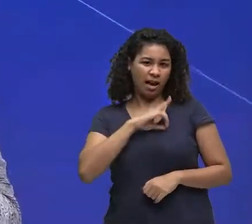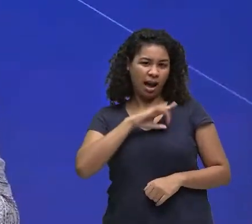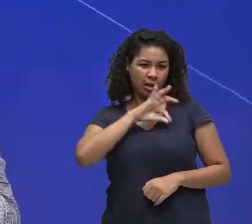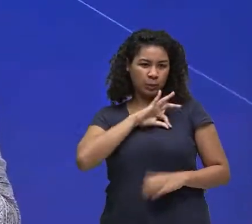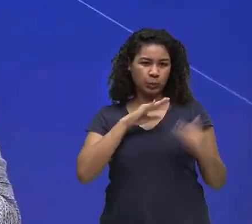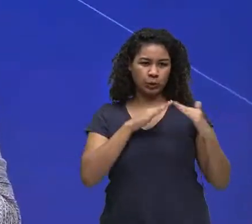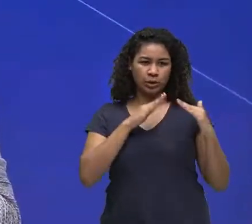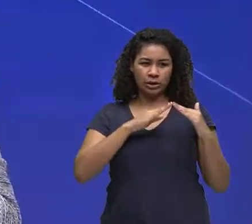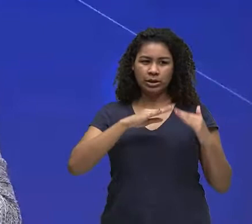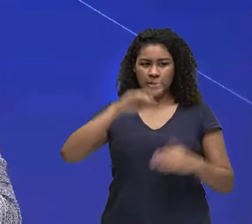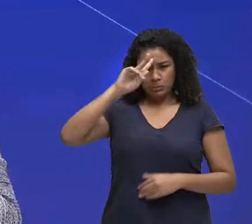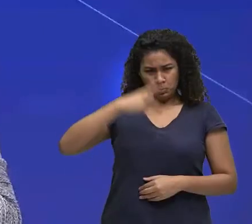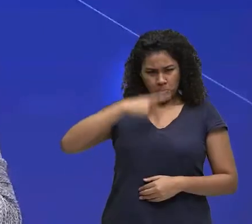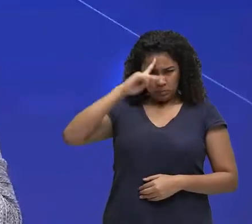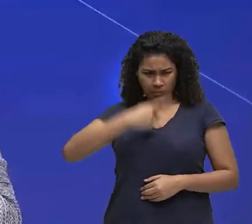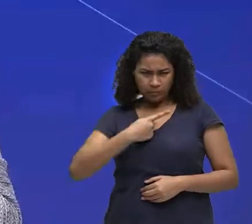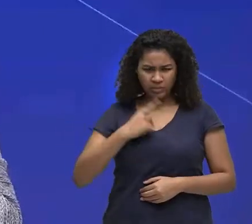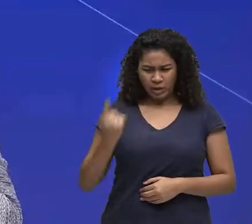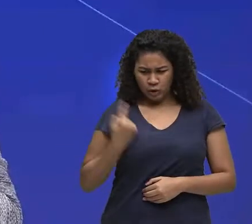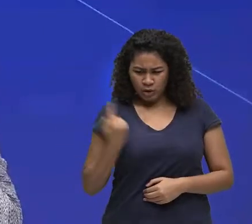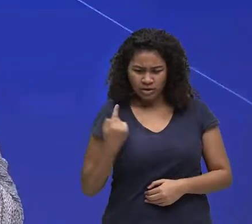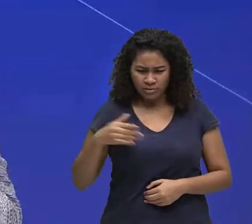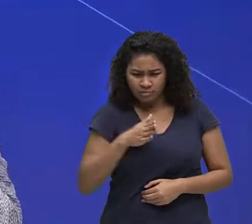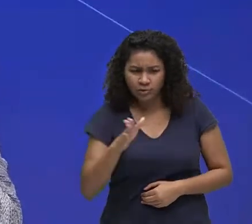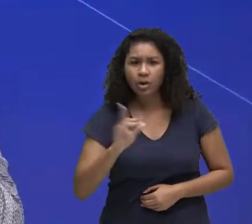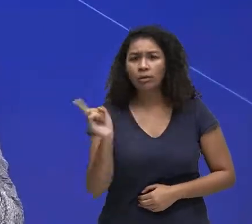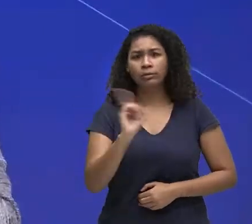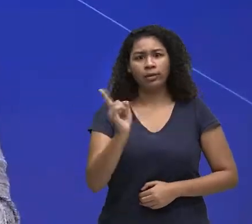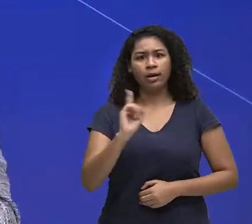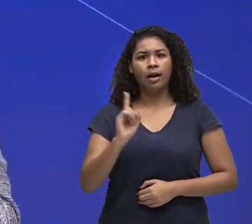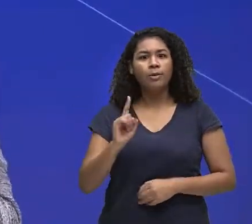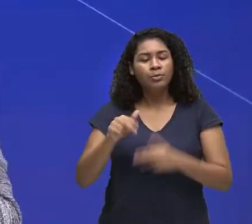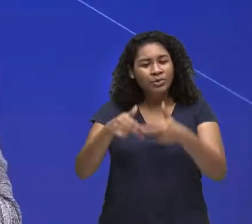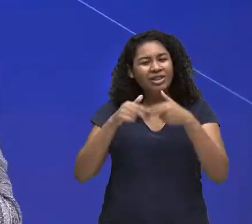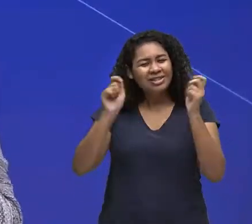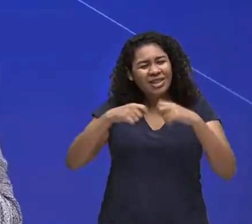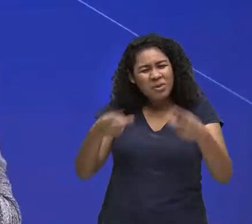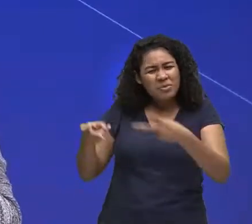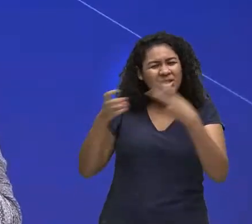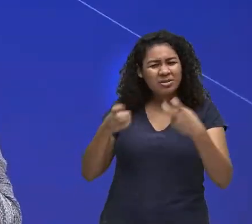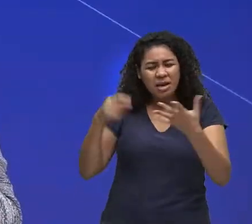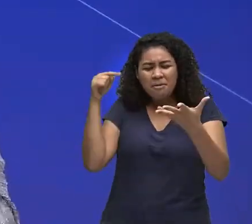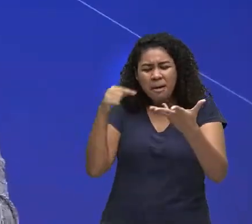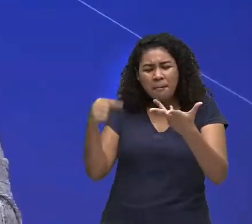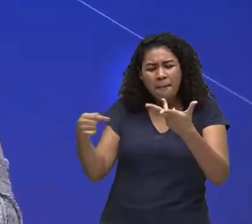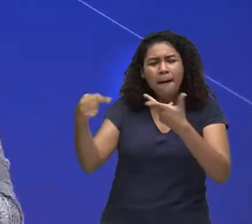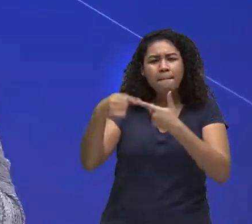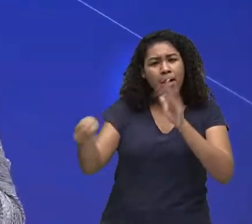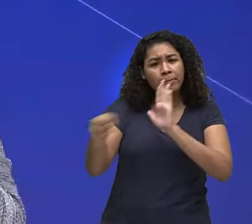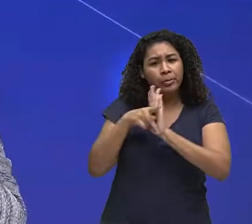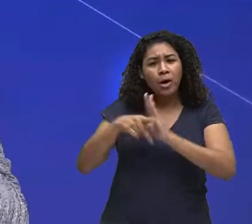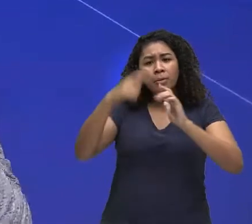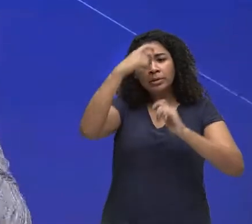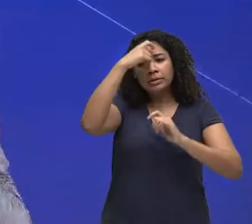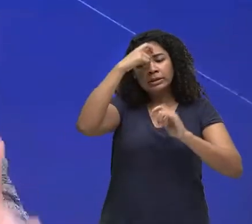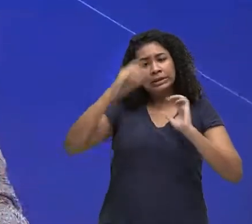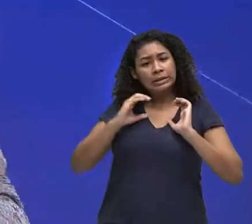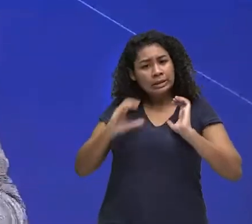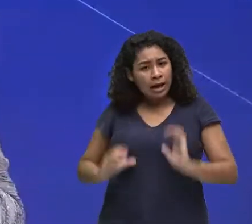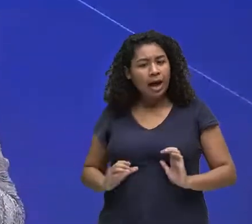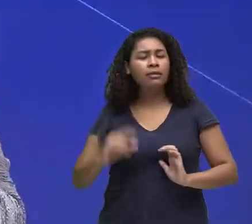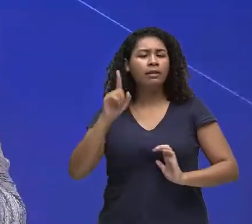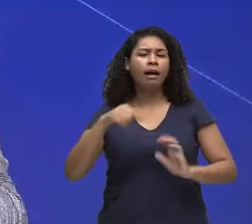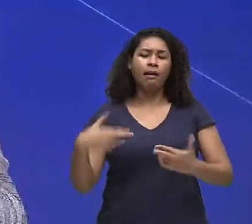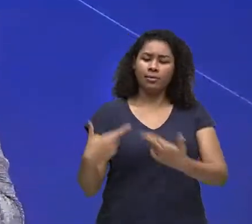vê essa relação do esporte com esses aspectos da cidadania, com o aspecto da responsabilidade, do